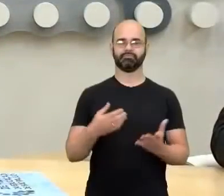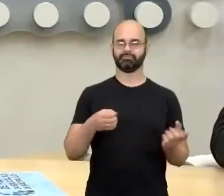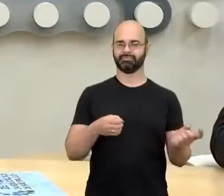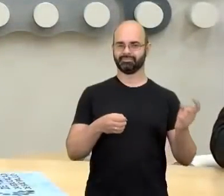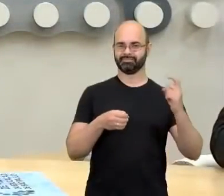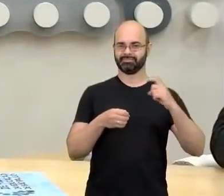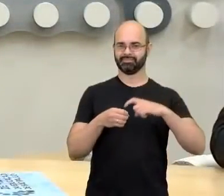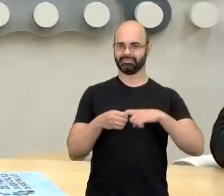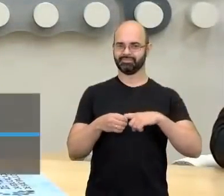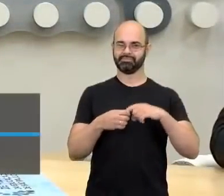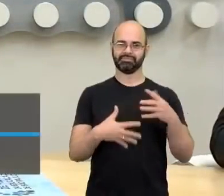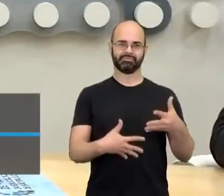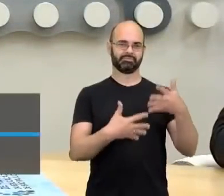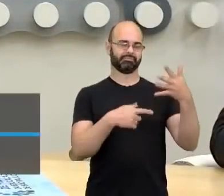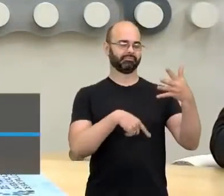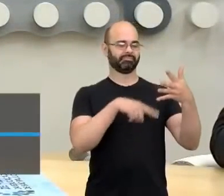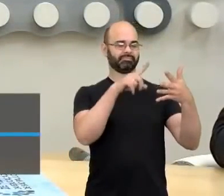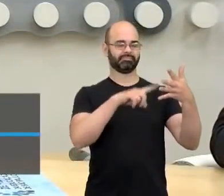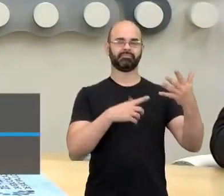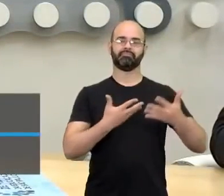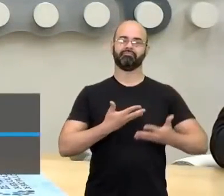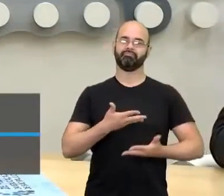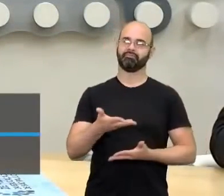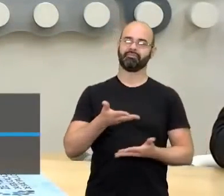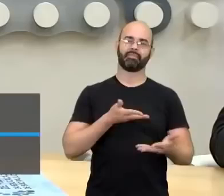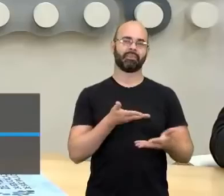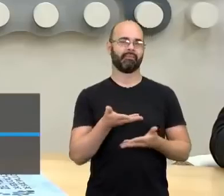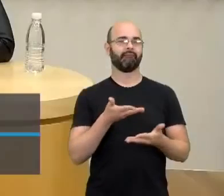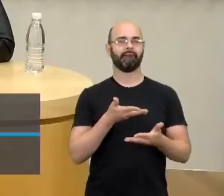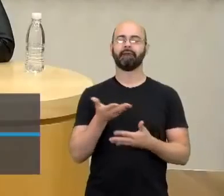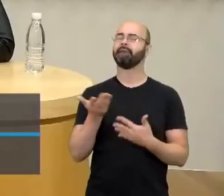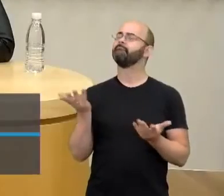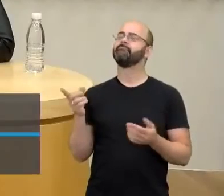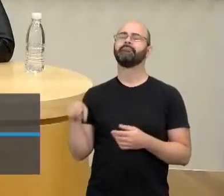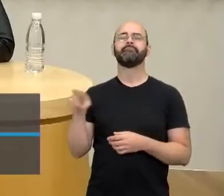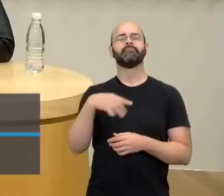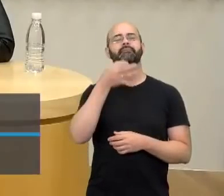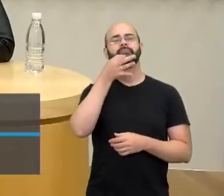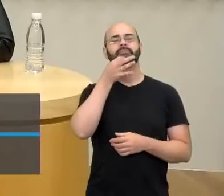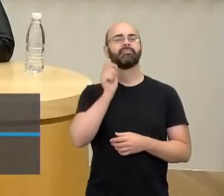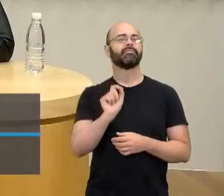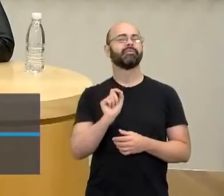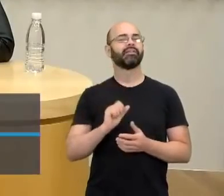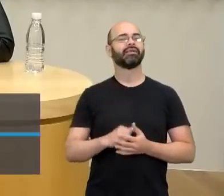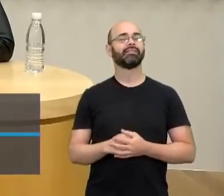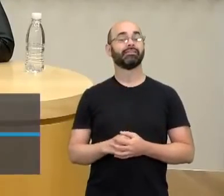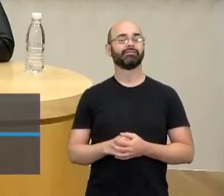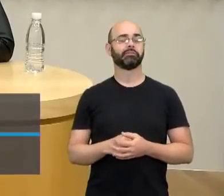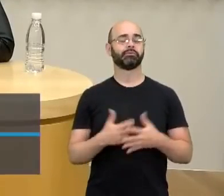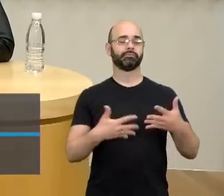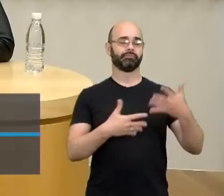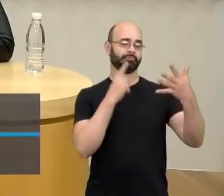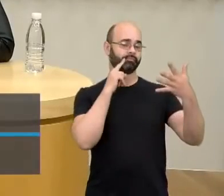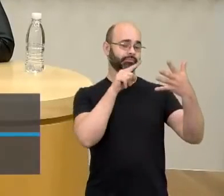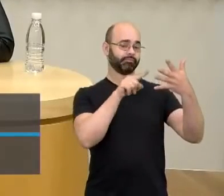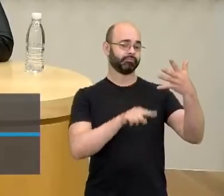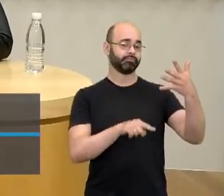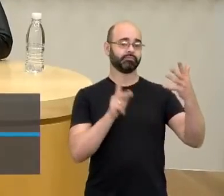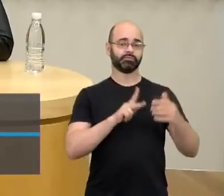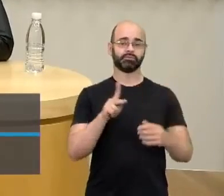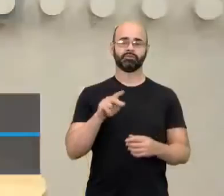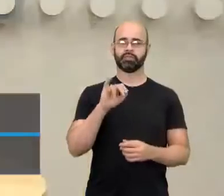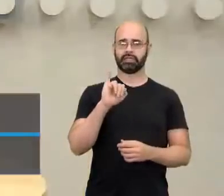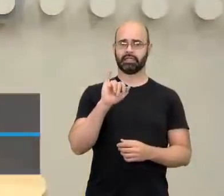Voltamos, eu estou percebendo aqui que tem várias interações. Aí, professora Márcia, o que eles estão comentando? Olha só, a professora